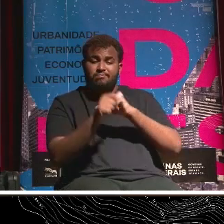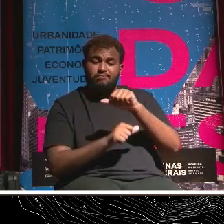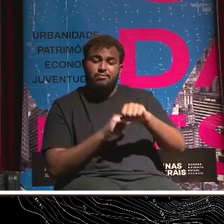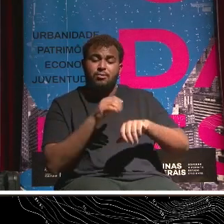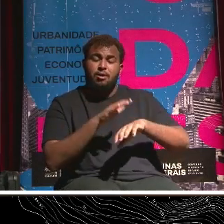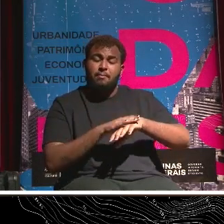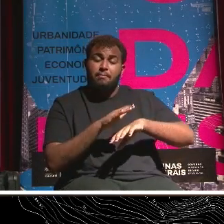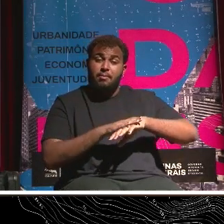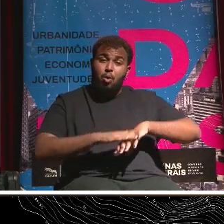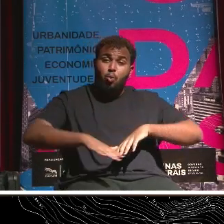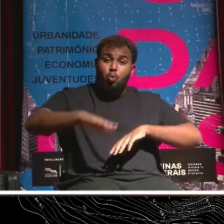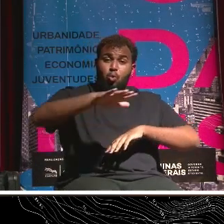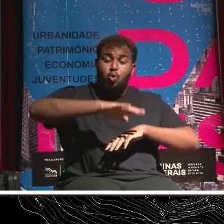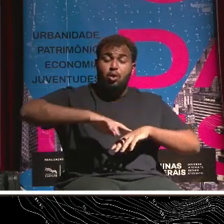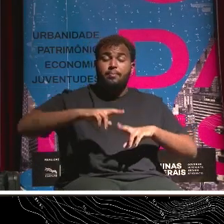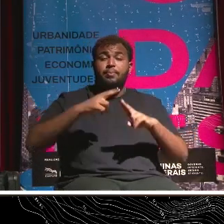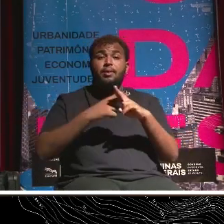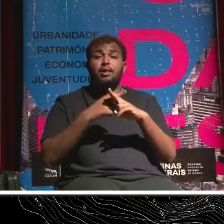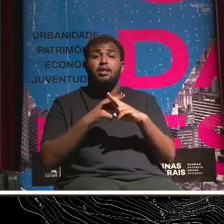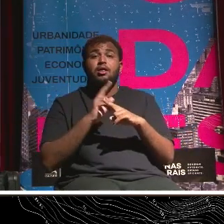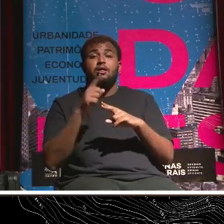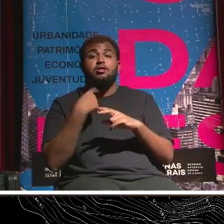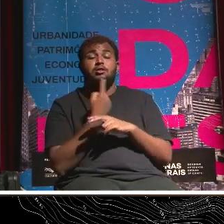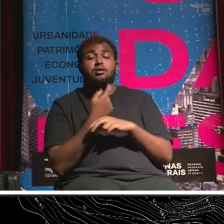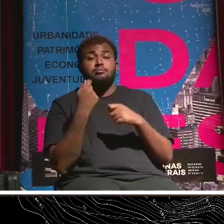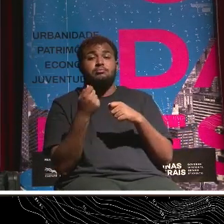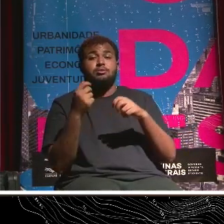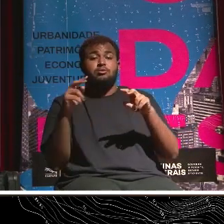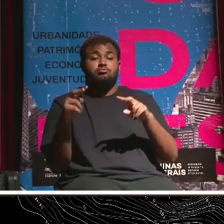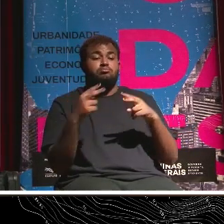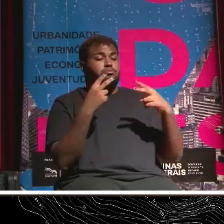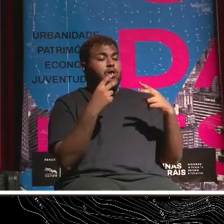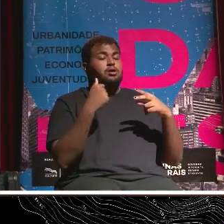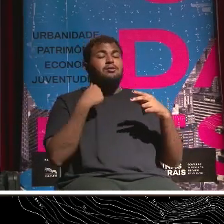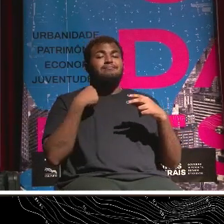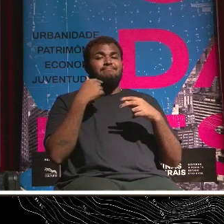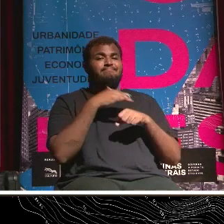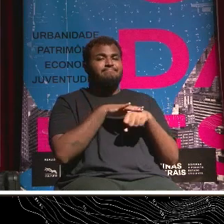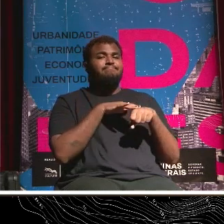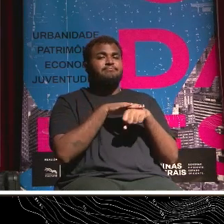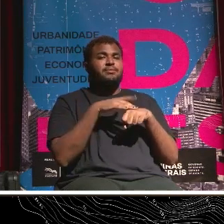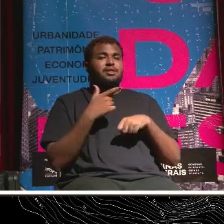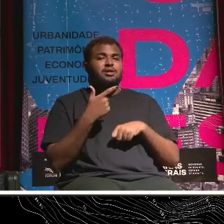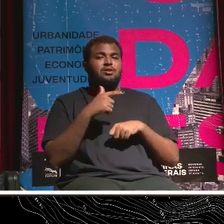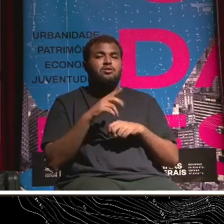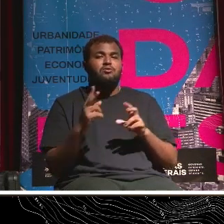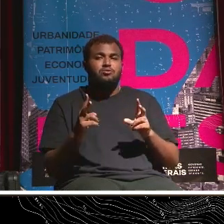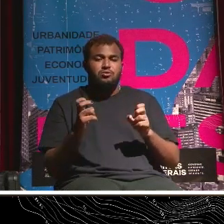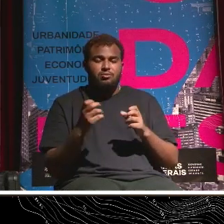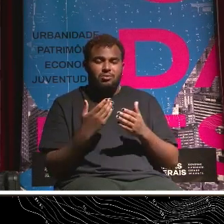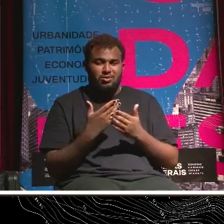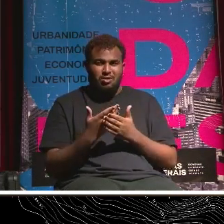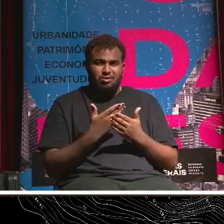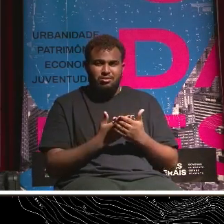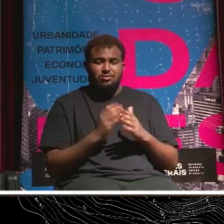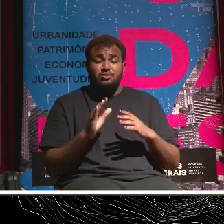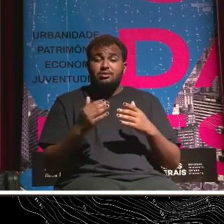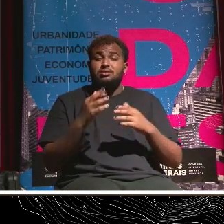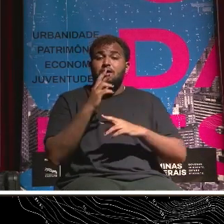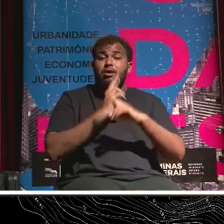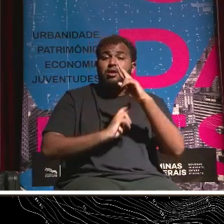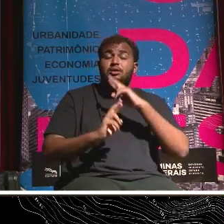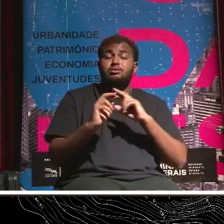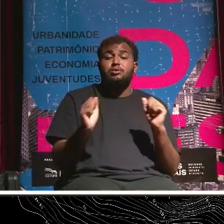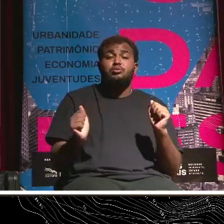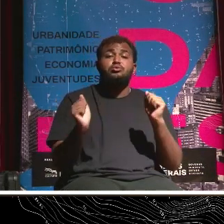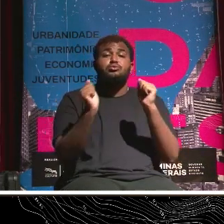tecido urbano, a gente precisa voltar para conversar por esse campo educacional, né? Então, ele guarda a relação com a economia,